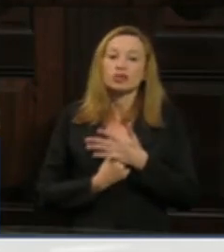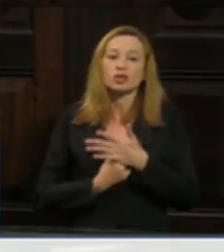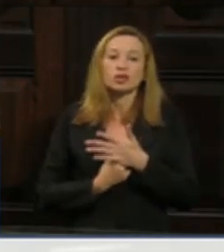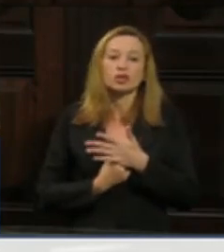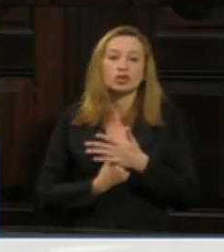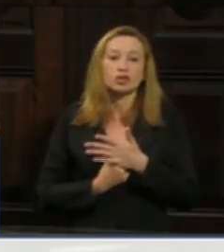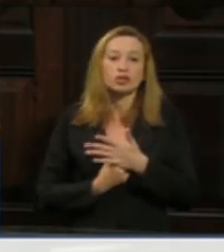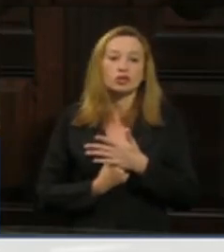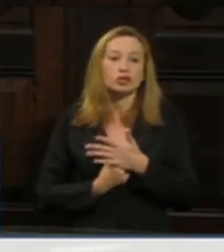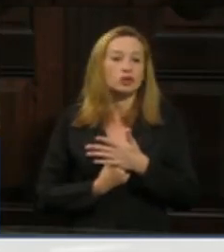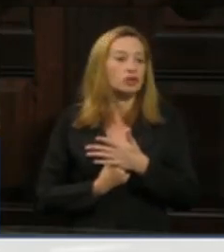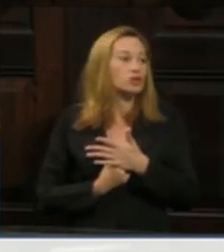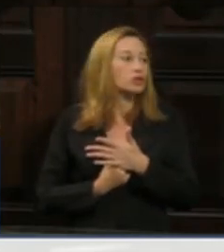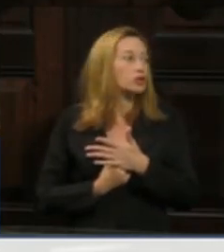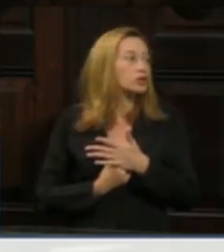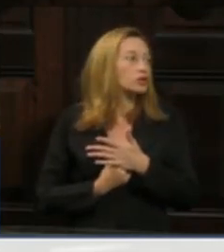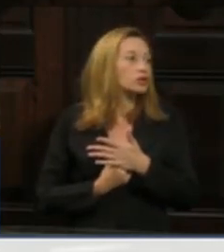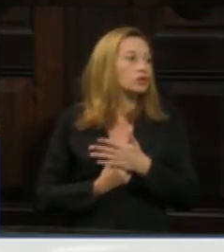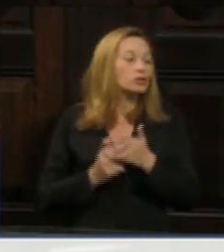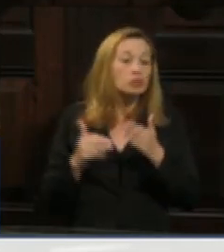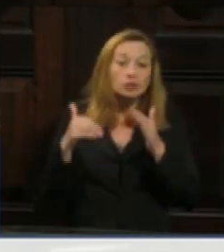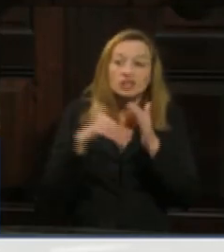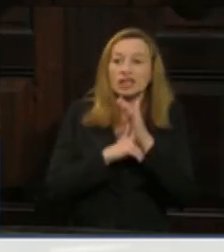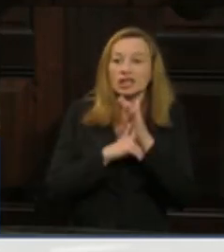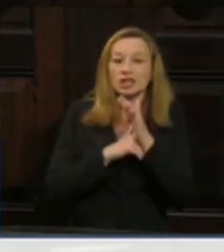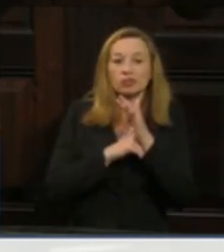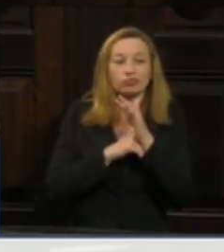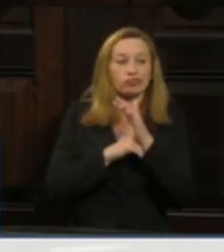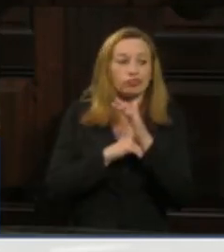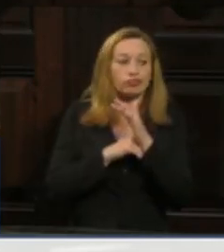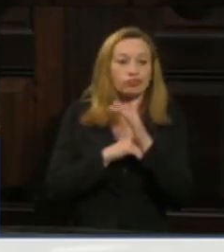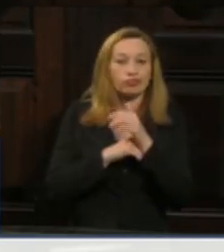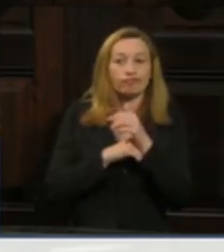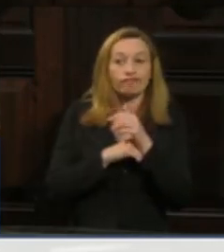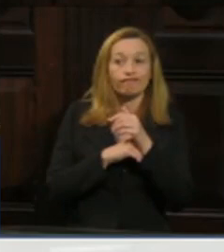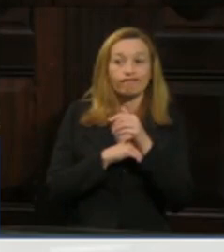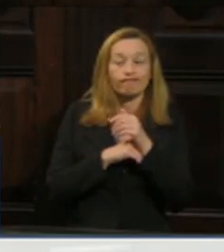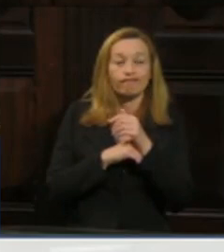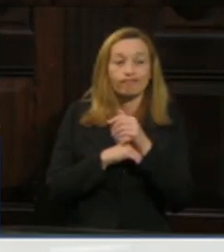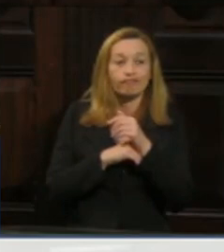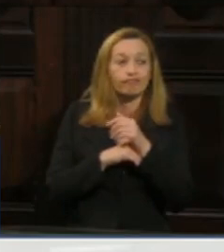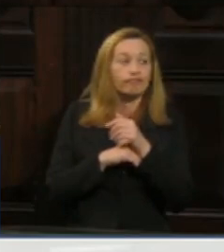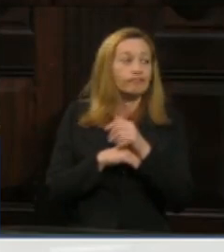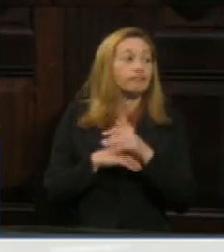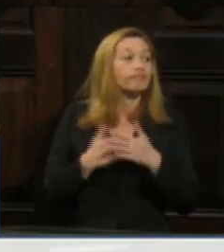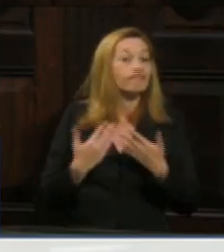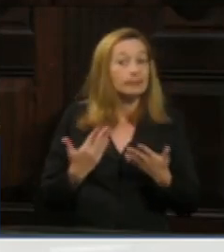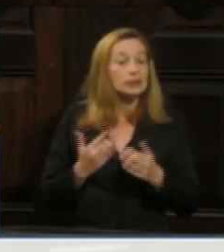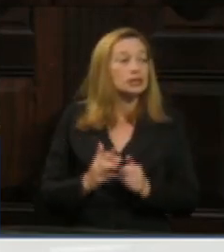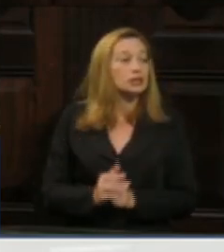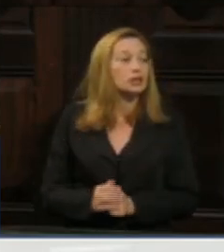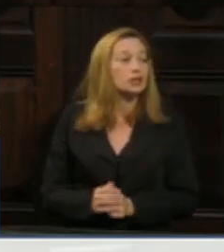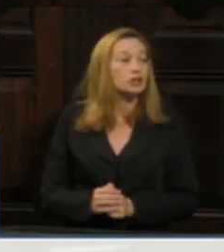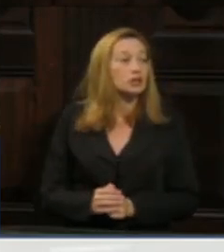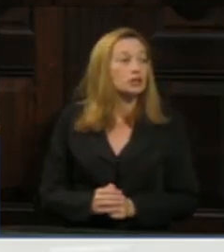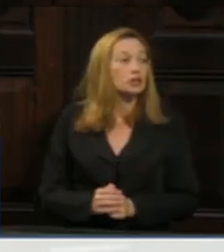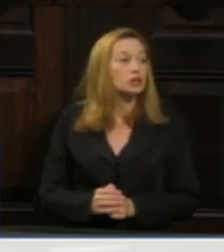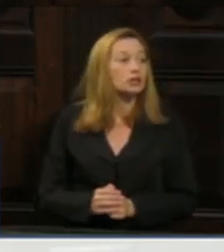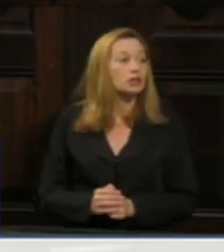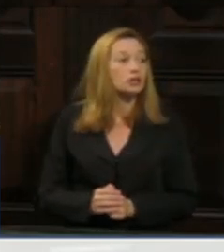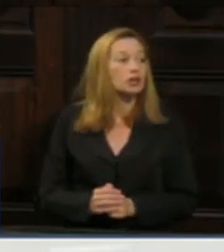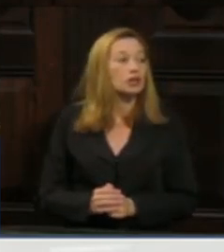Congresso Nacional, eu fui contrário ao sigilo bancário. Eu entendo que o sigilo bancário é uma